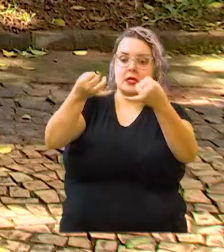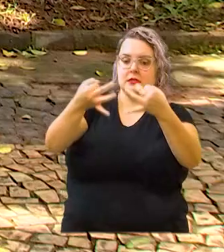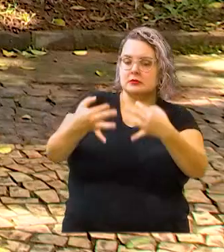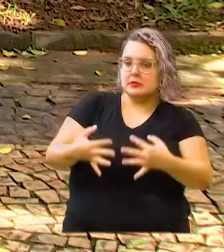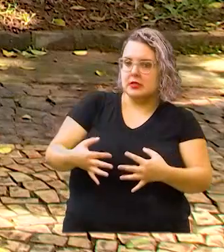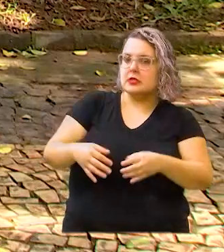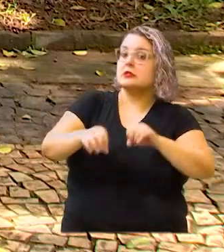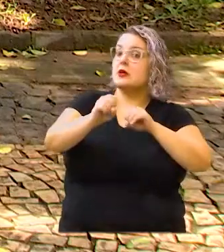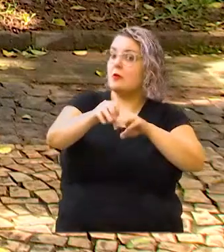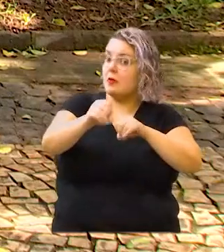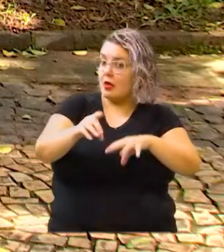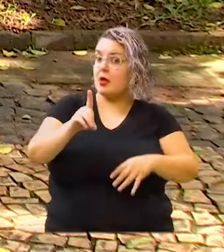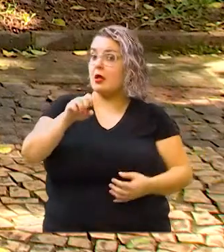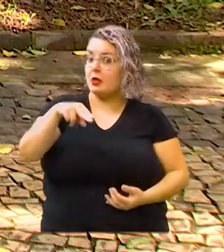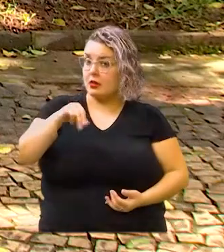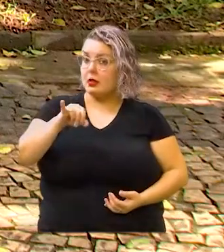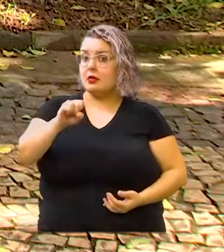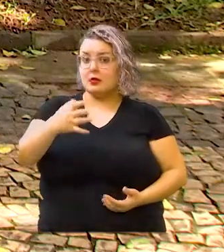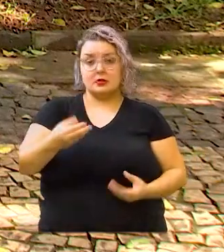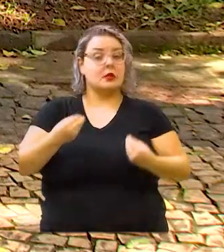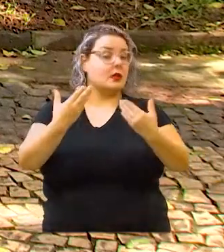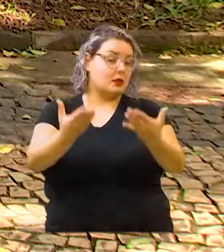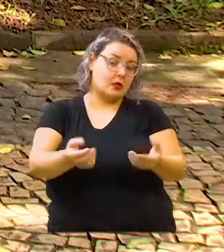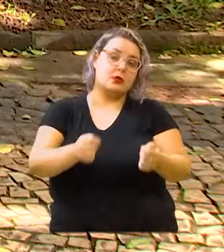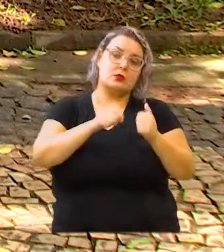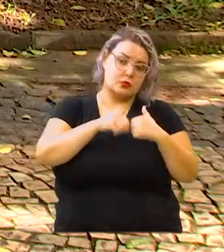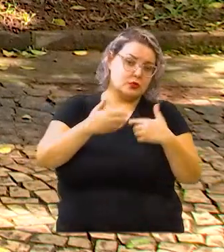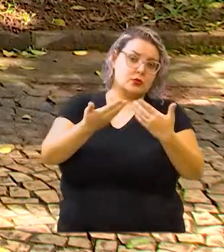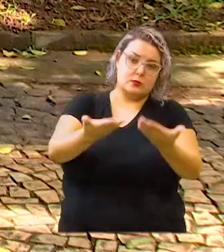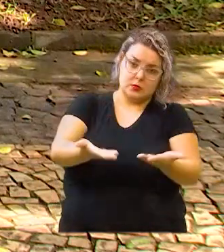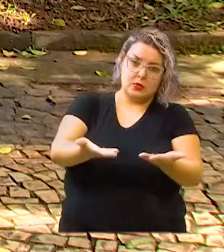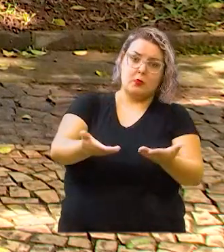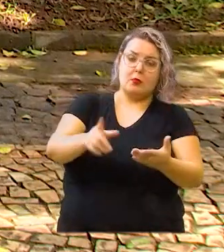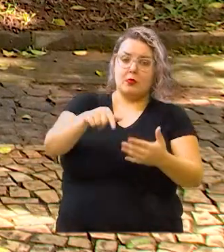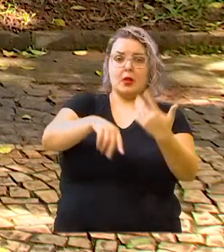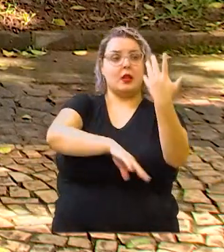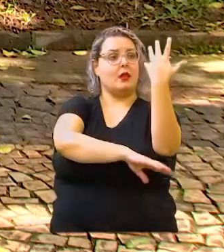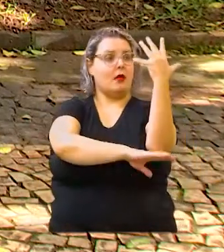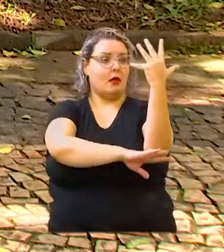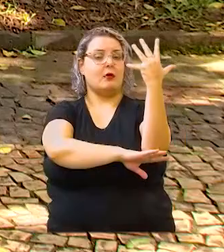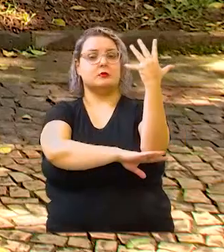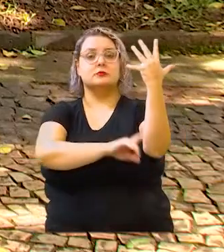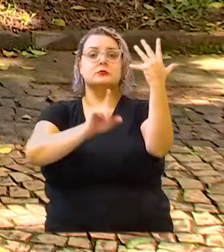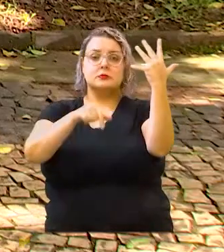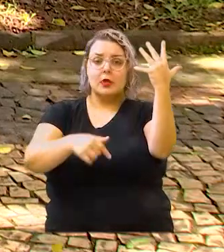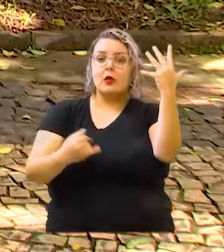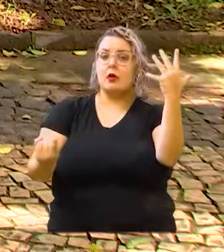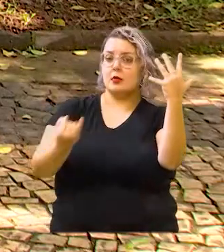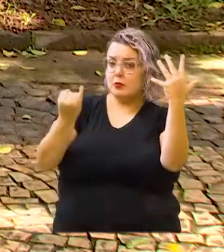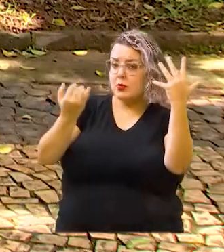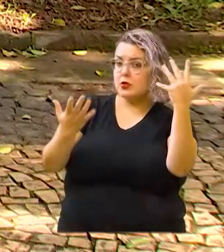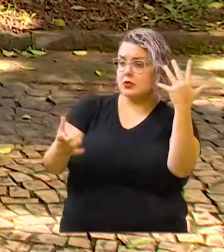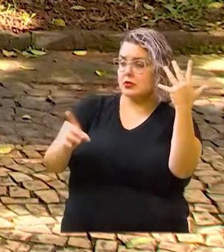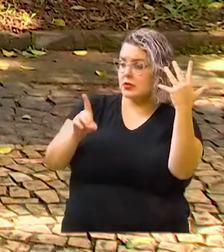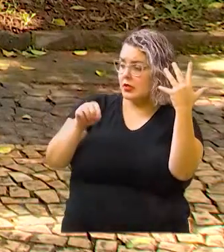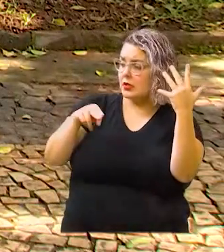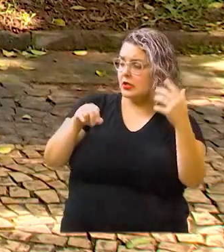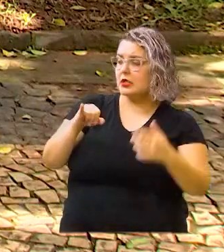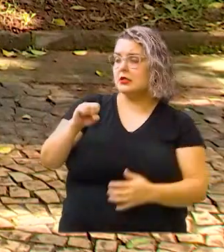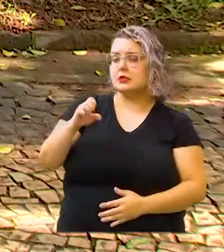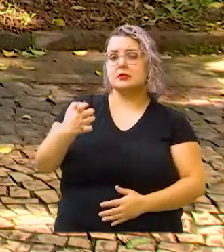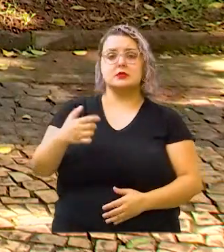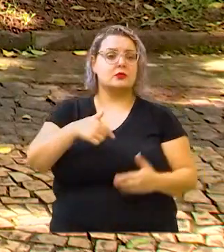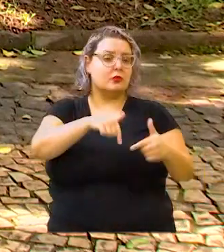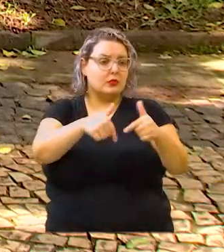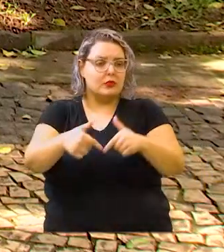dando aqui no Giro Ambiental, dos benefícios, não é, que são trazidos pela árvore. Então seria importante até, Denise,